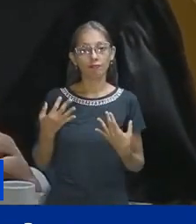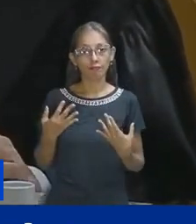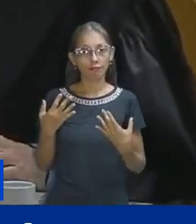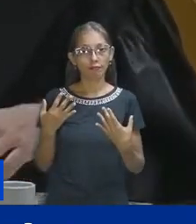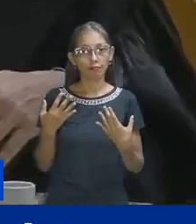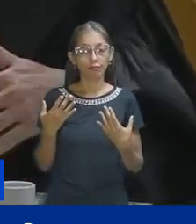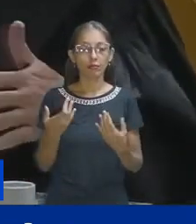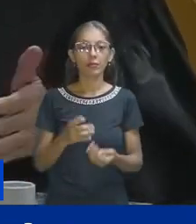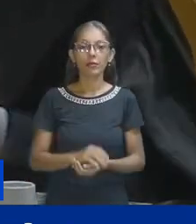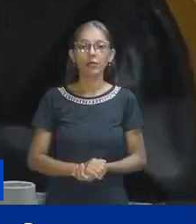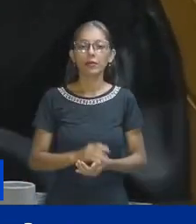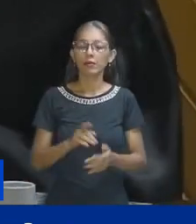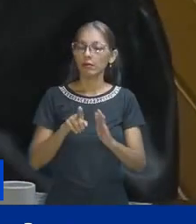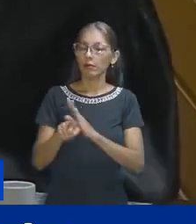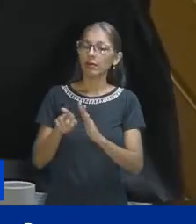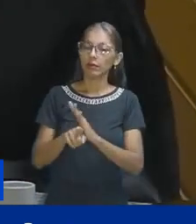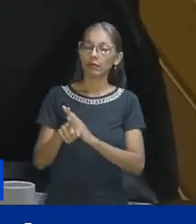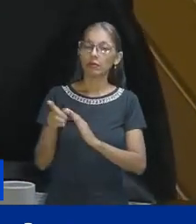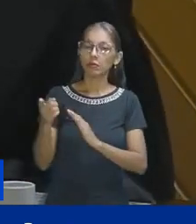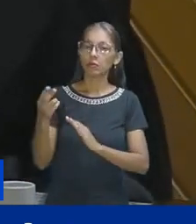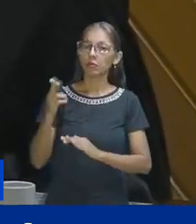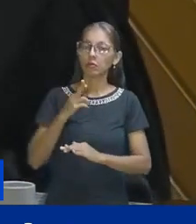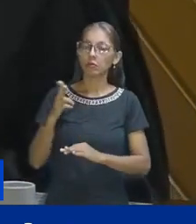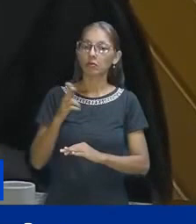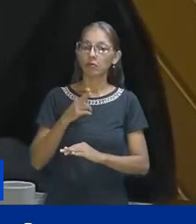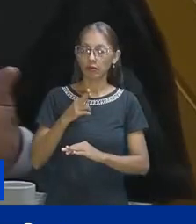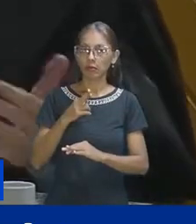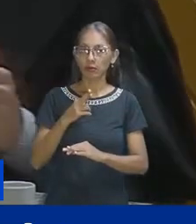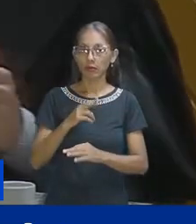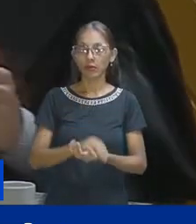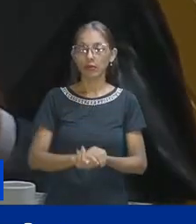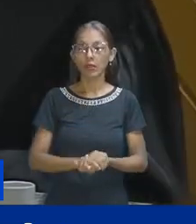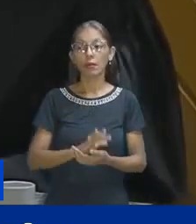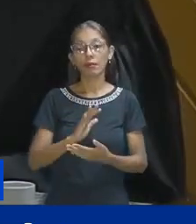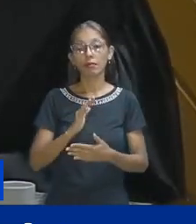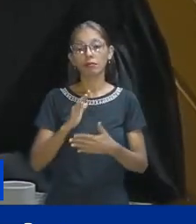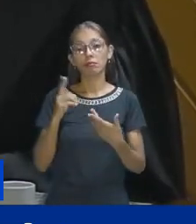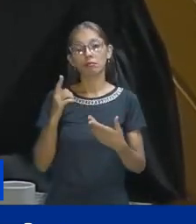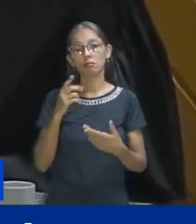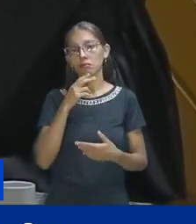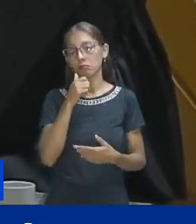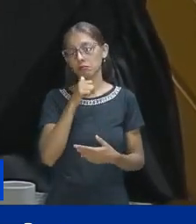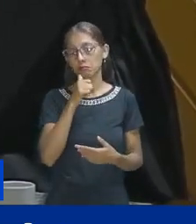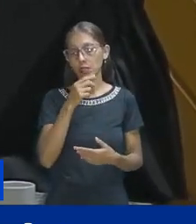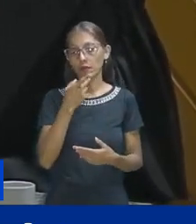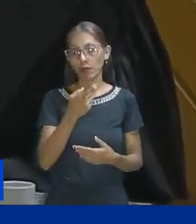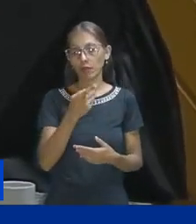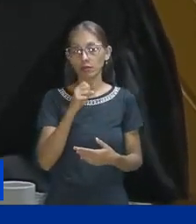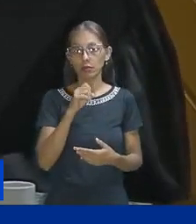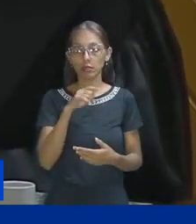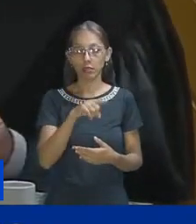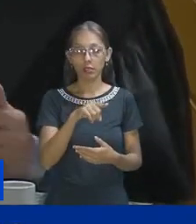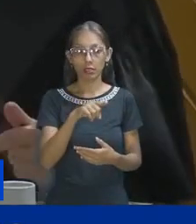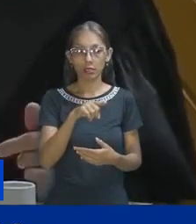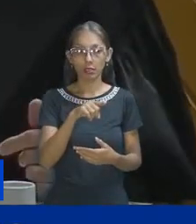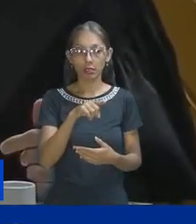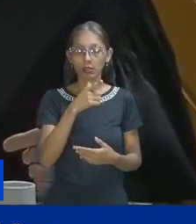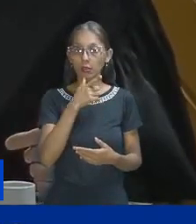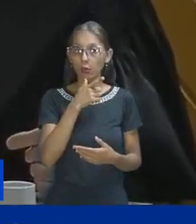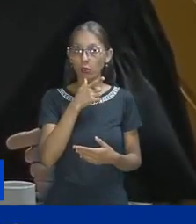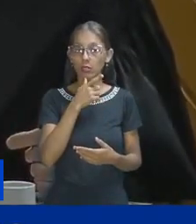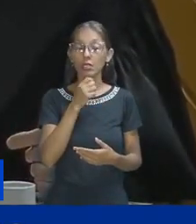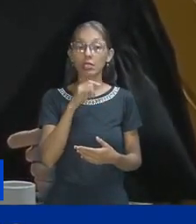que ela receberia um emprego caso o Diogo Sênior fosse